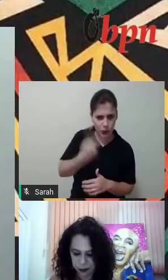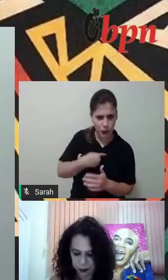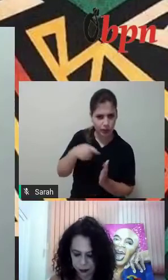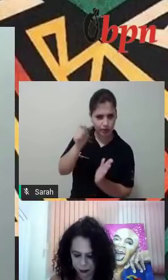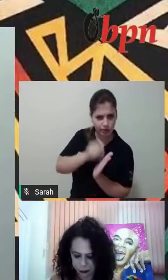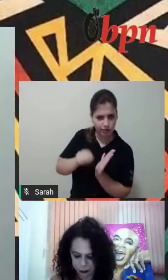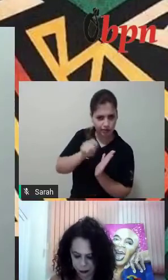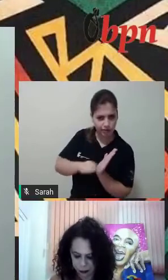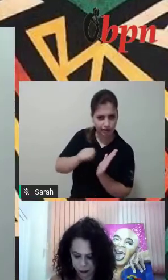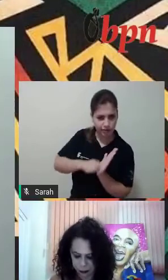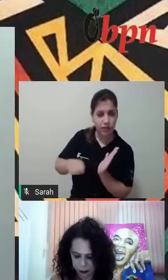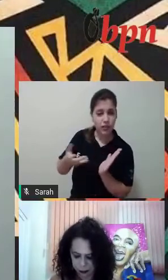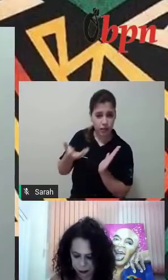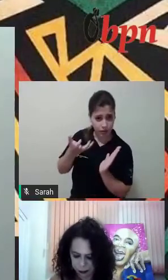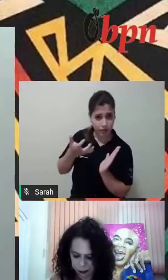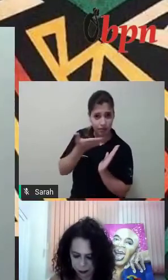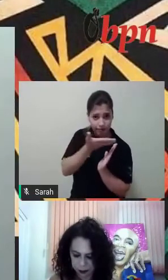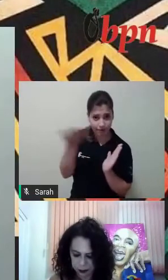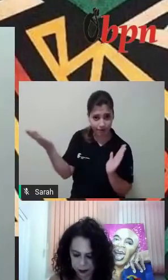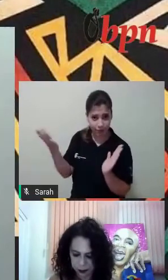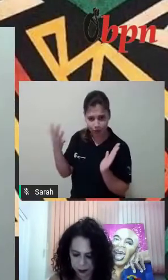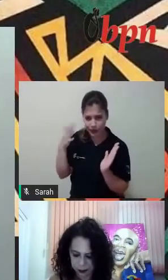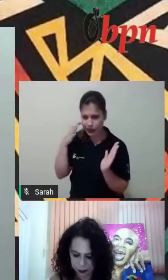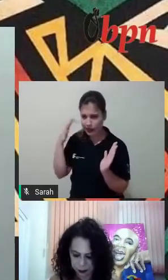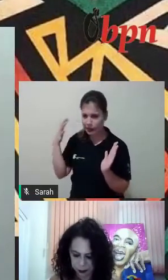nossa escrevivência, é que